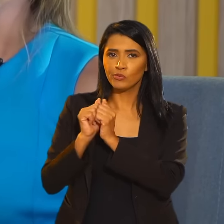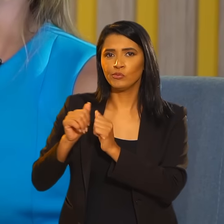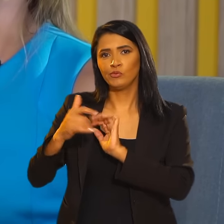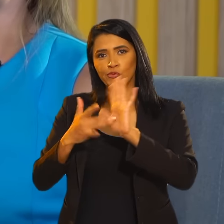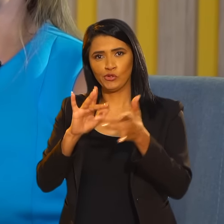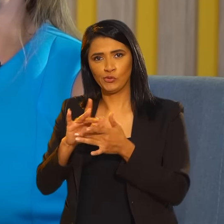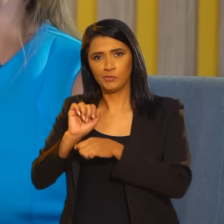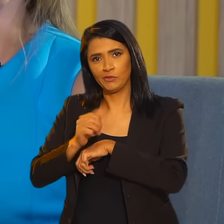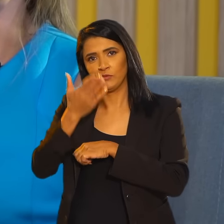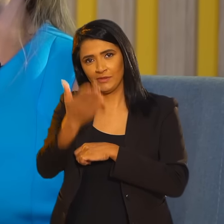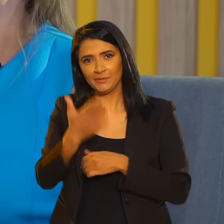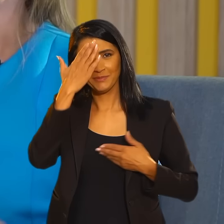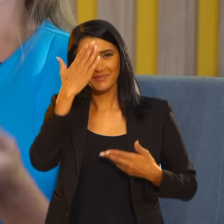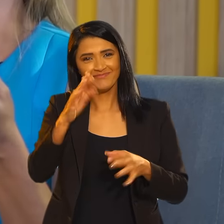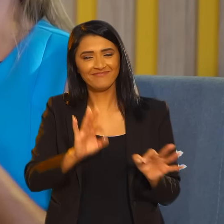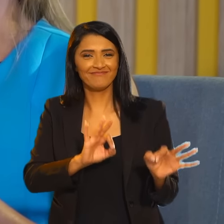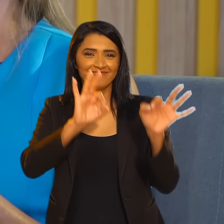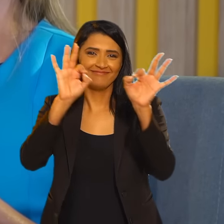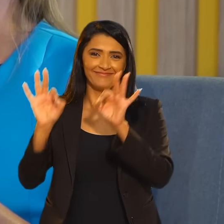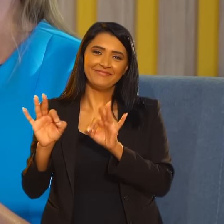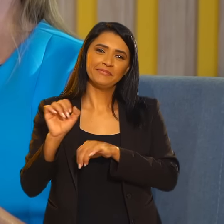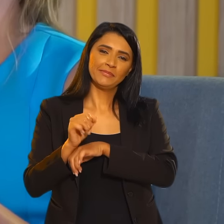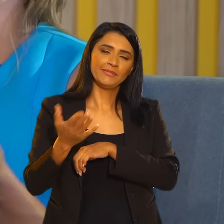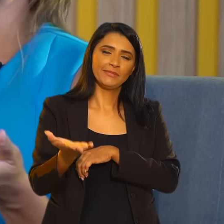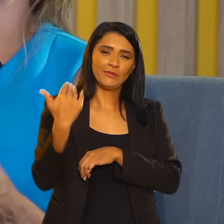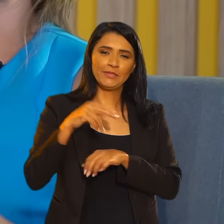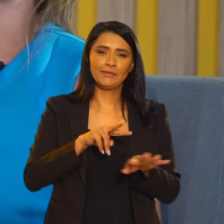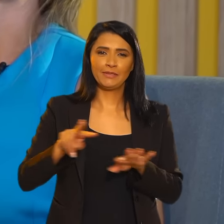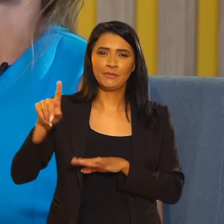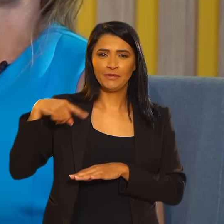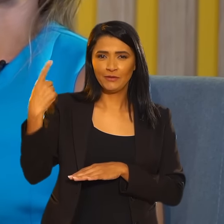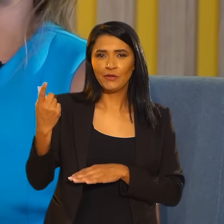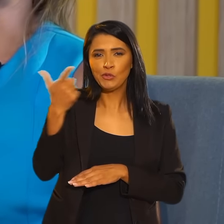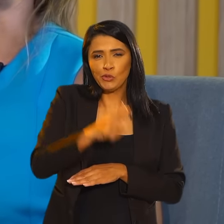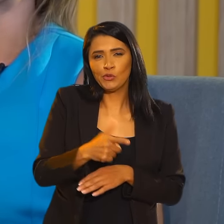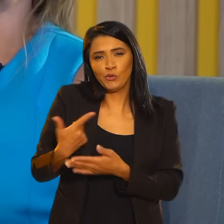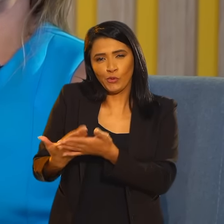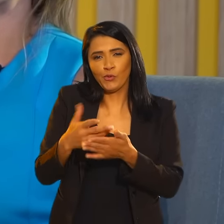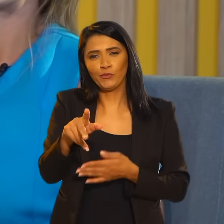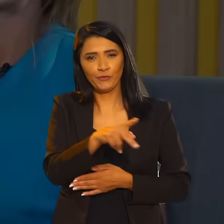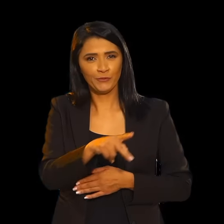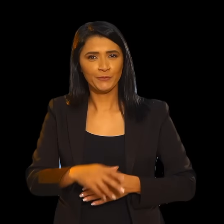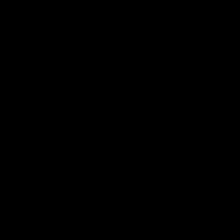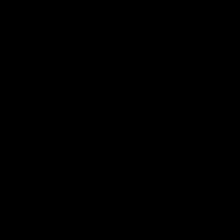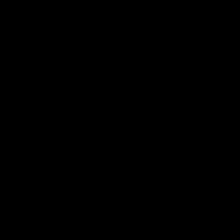Muito obrigada por nos acompanhar, a gente espera você semana que vem para mais uma classe dos professores.